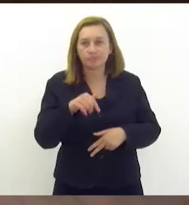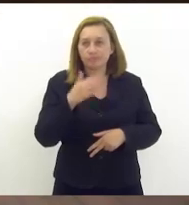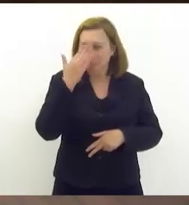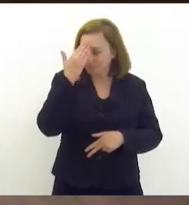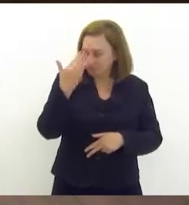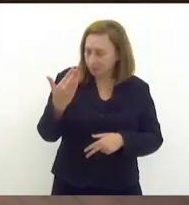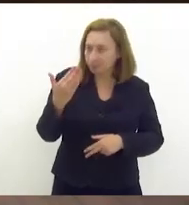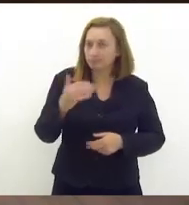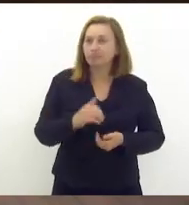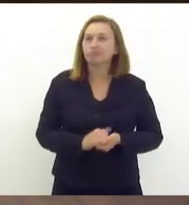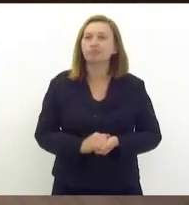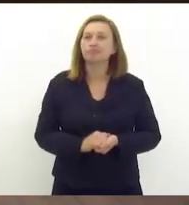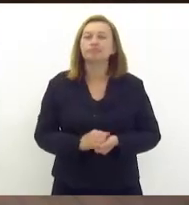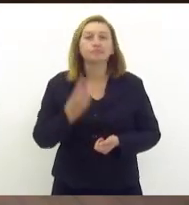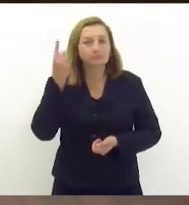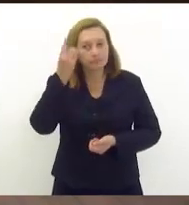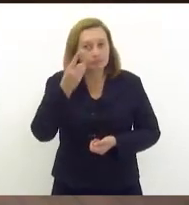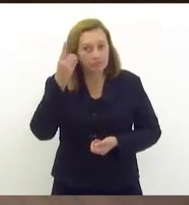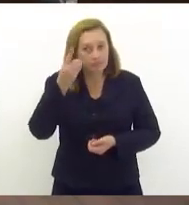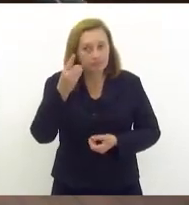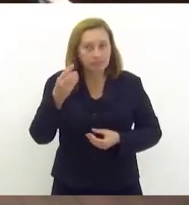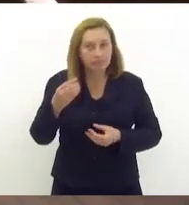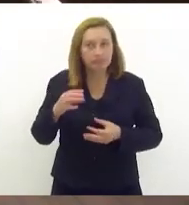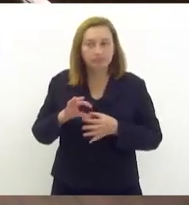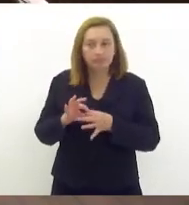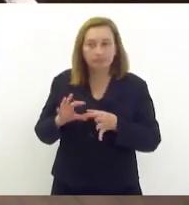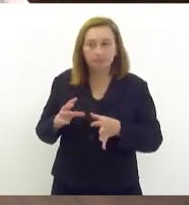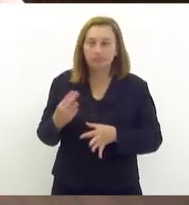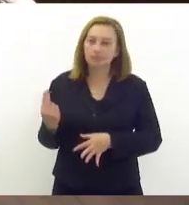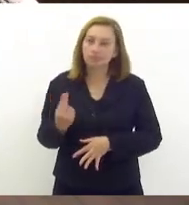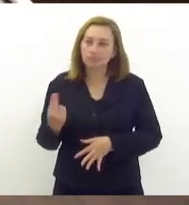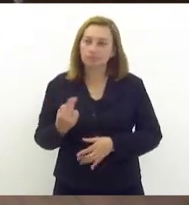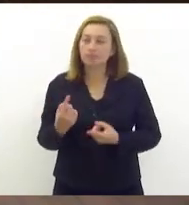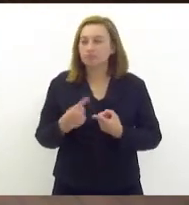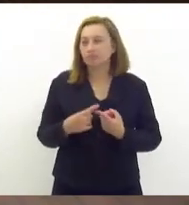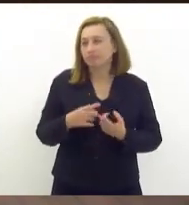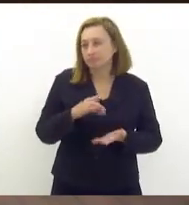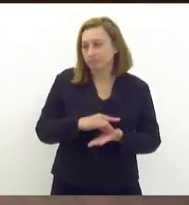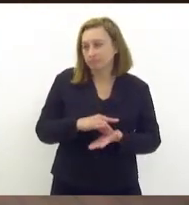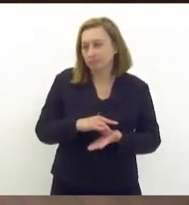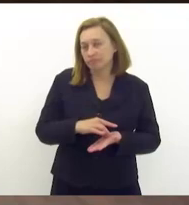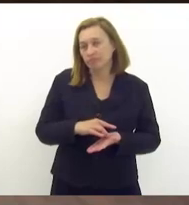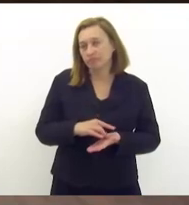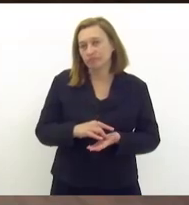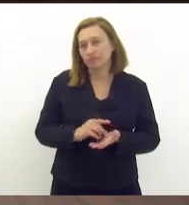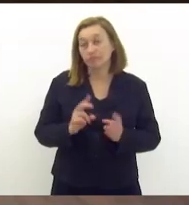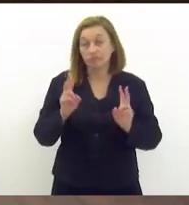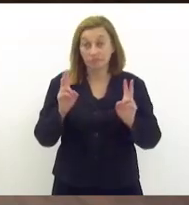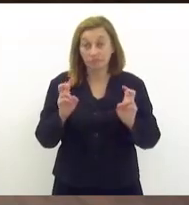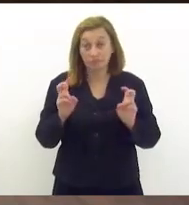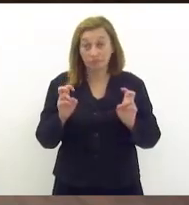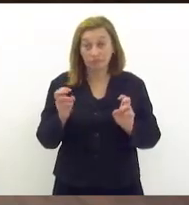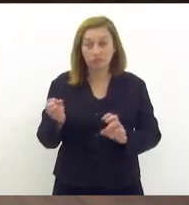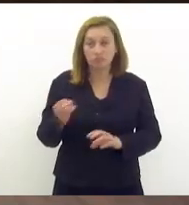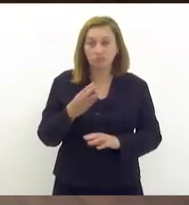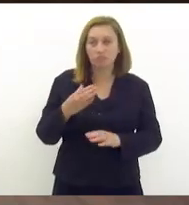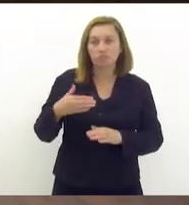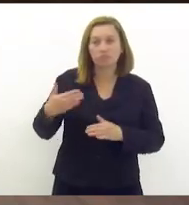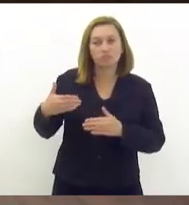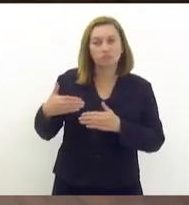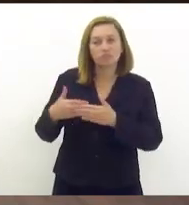agradecendo pelo Deputado tem me considerado com o autor porque na realidade esse assunto não é um assunto novo assunto que a gente vem trabalhando